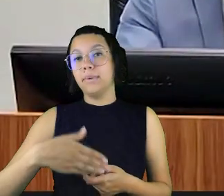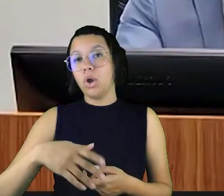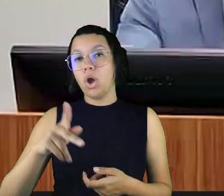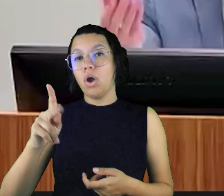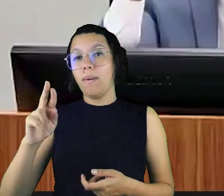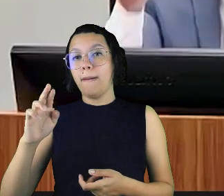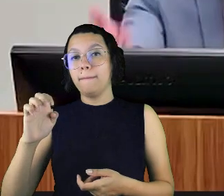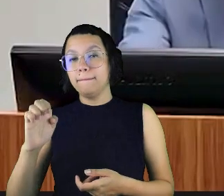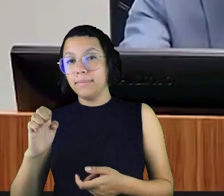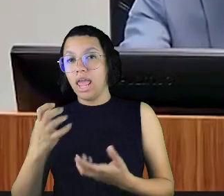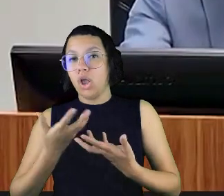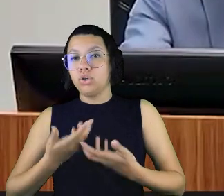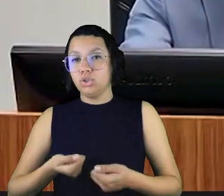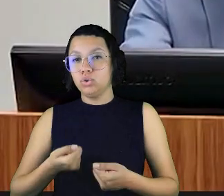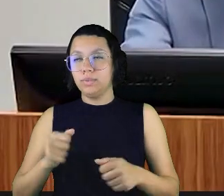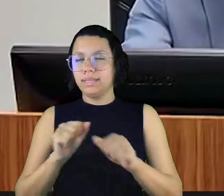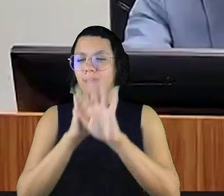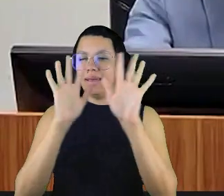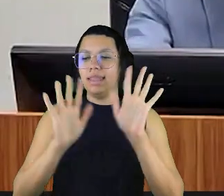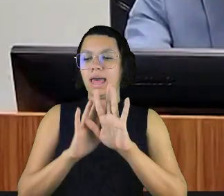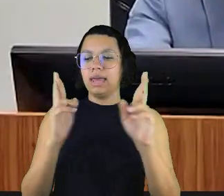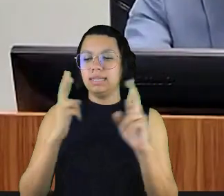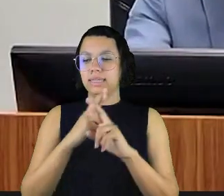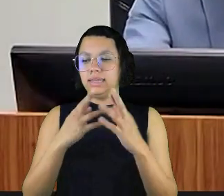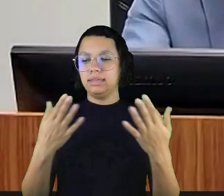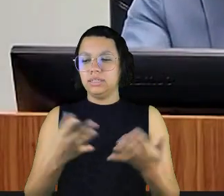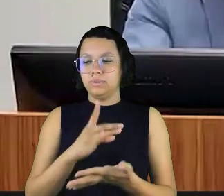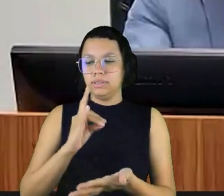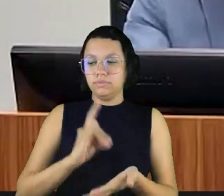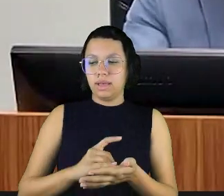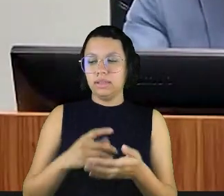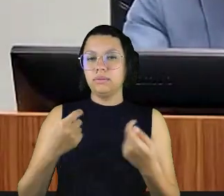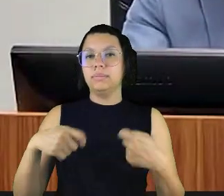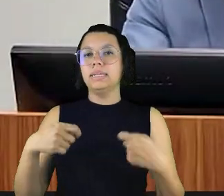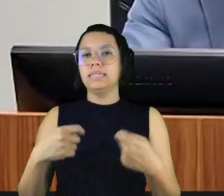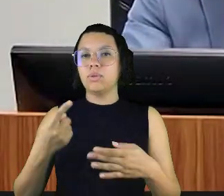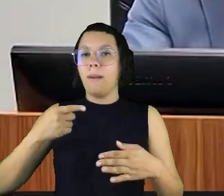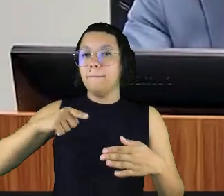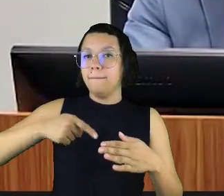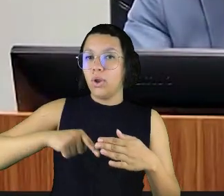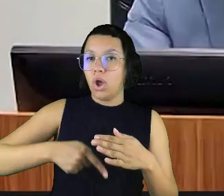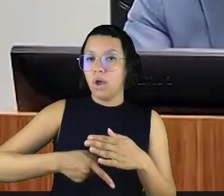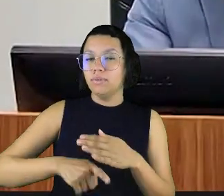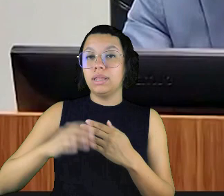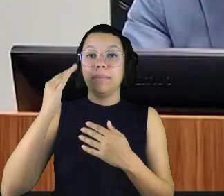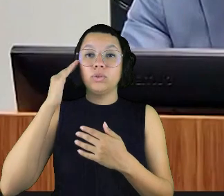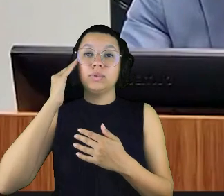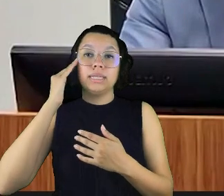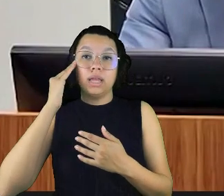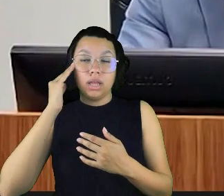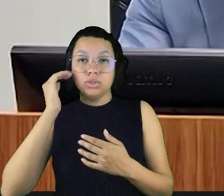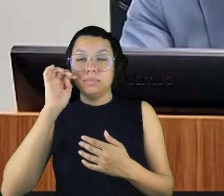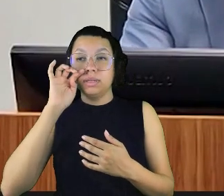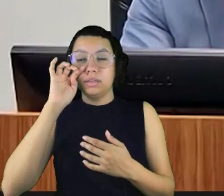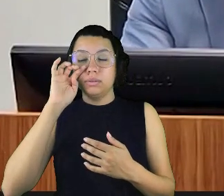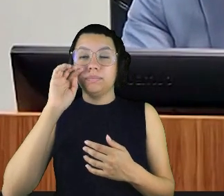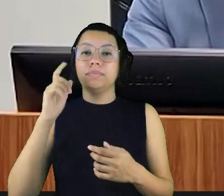desses fatos, é necessário um aprofundamento cognitivo, e isso se daria através do IDPJ.